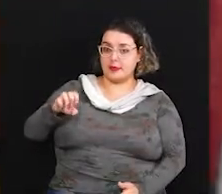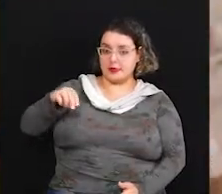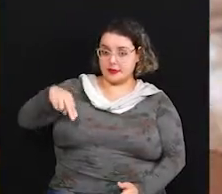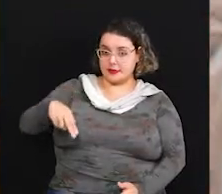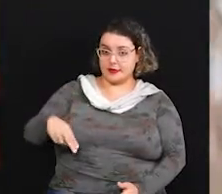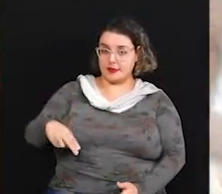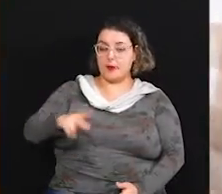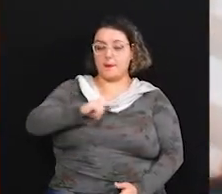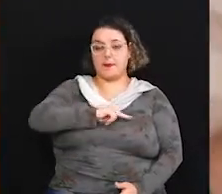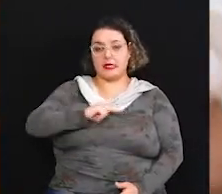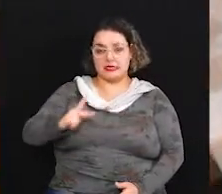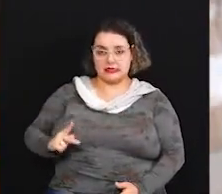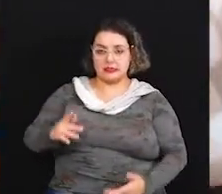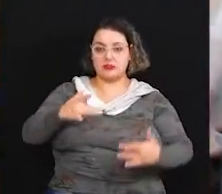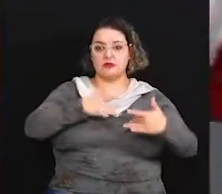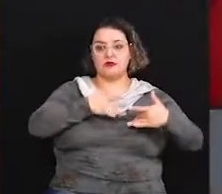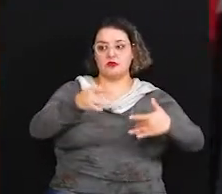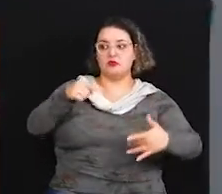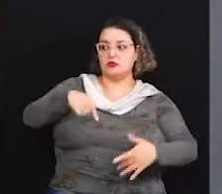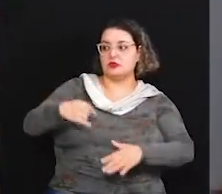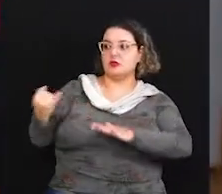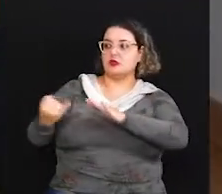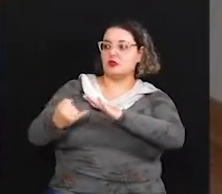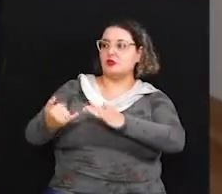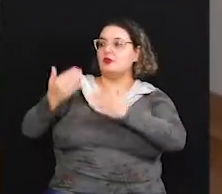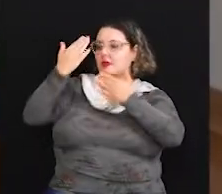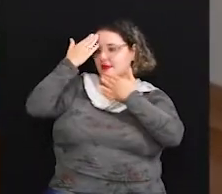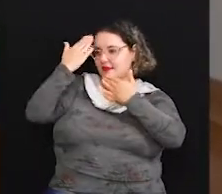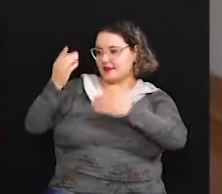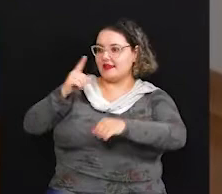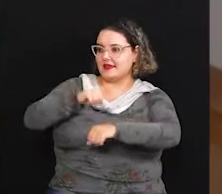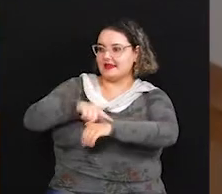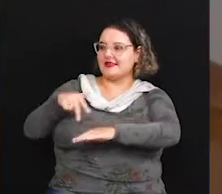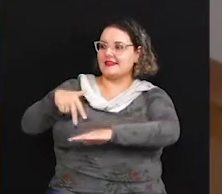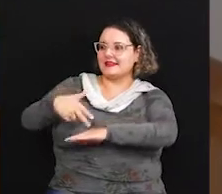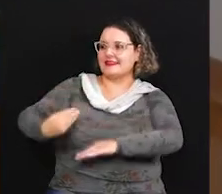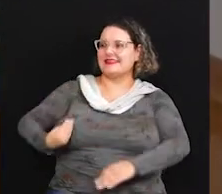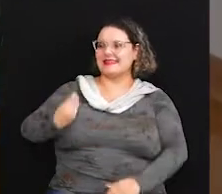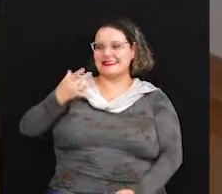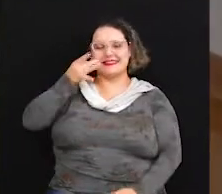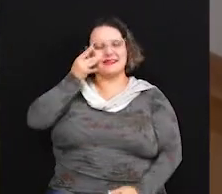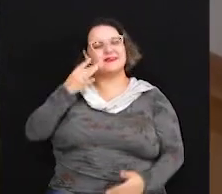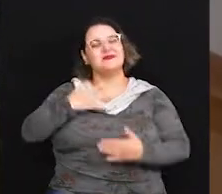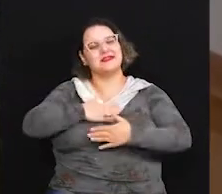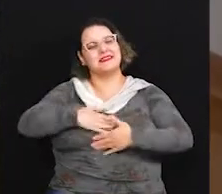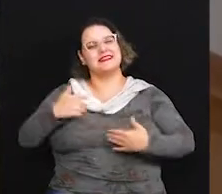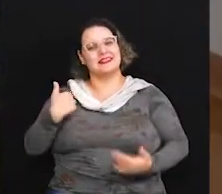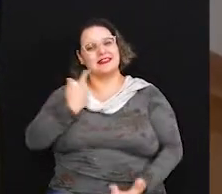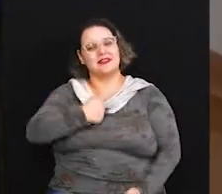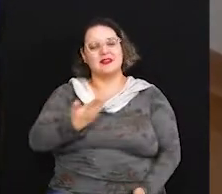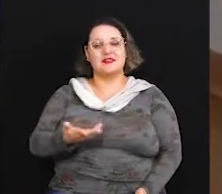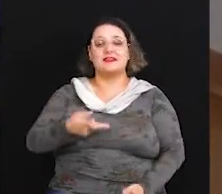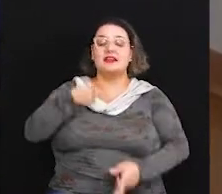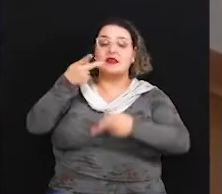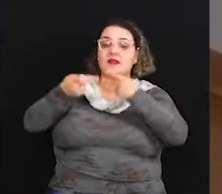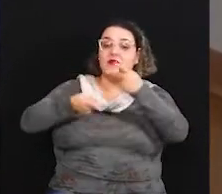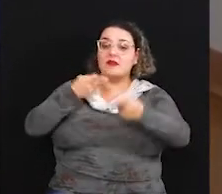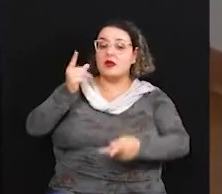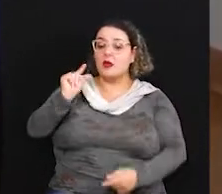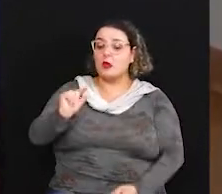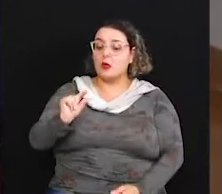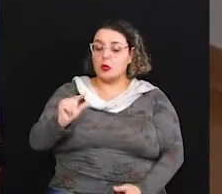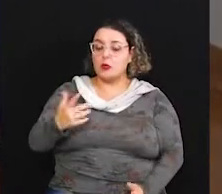presidente voluntário aqui da instituição. Erwin, obrigada pelo seu tempo, pela sua presença. E ele vai contar um pouco